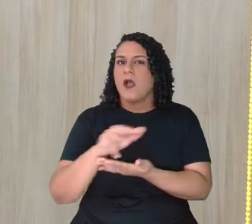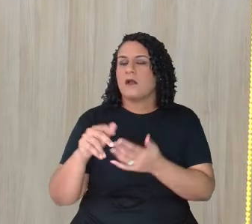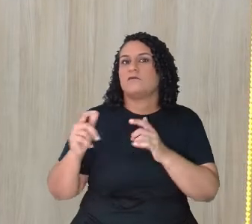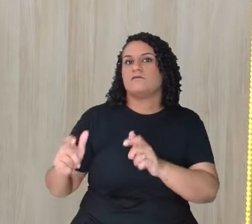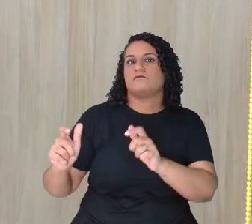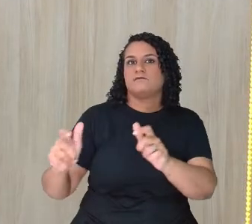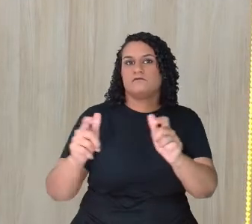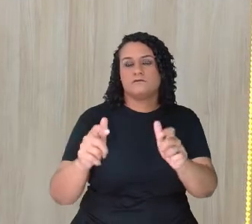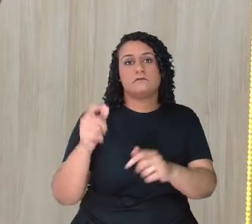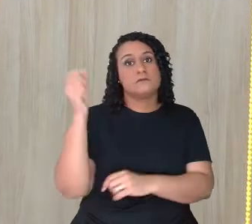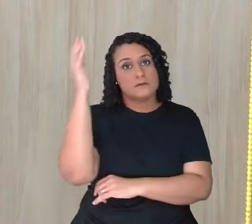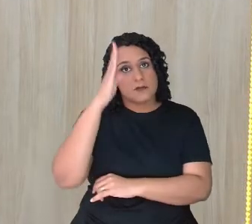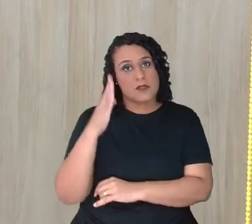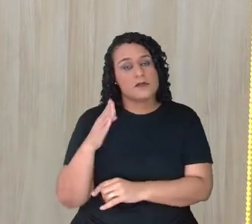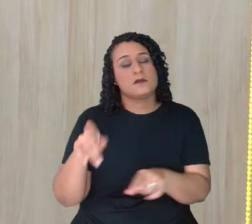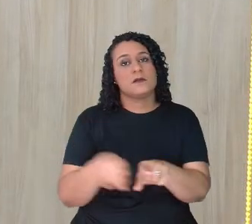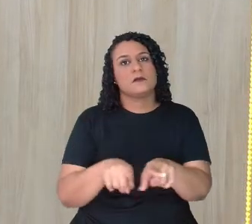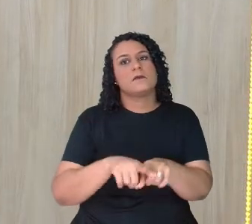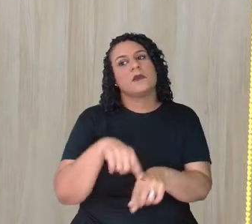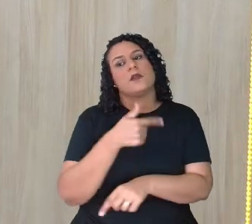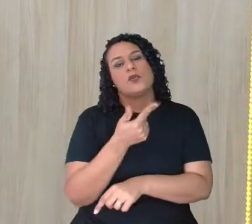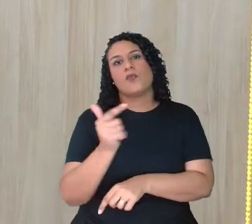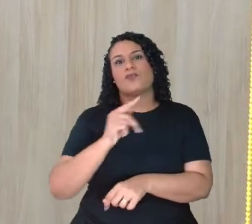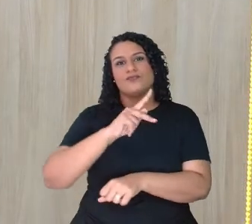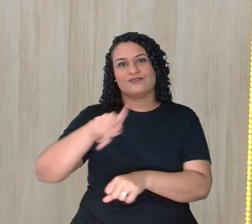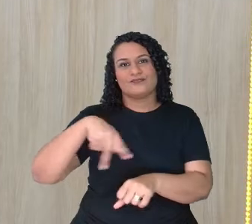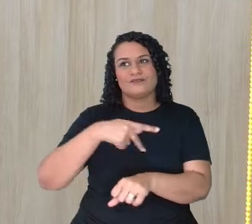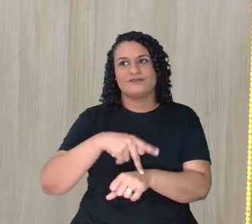no nosso país e também em outros países.